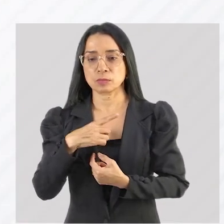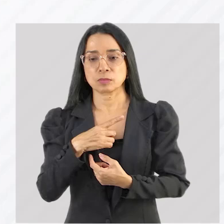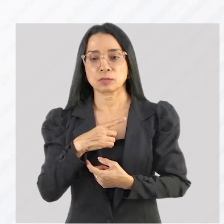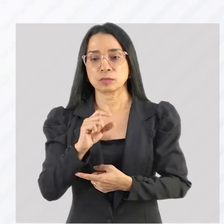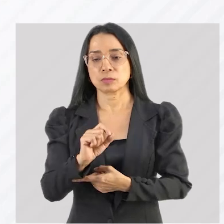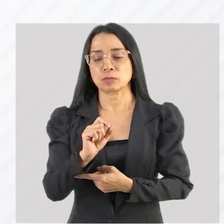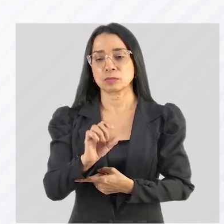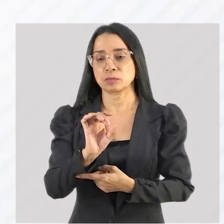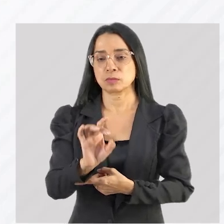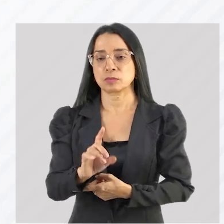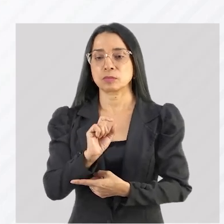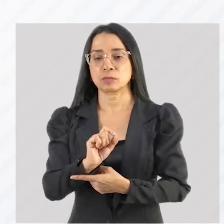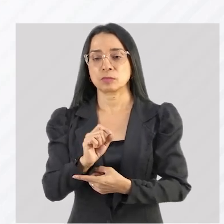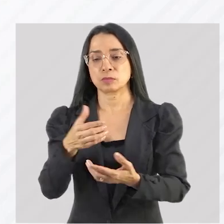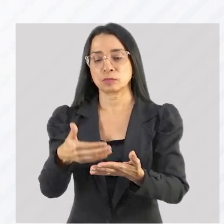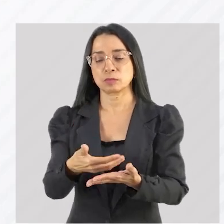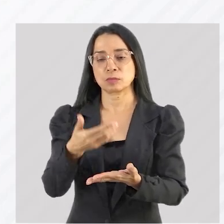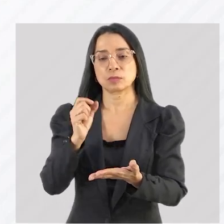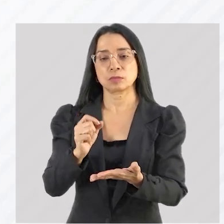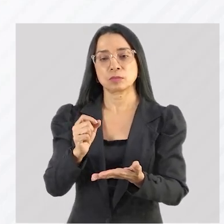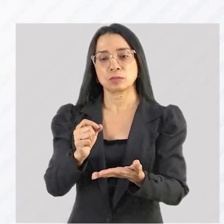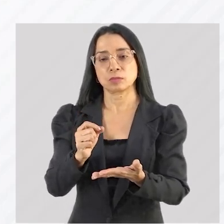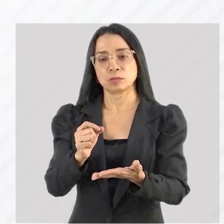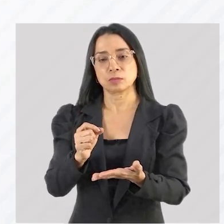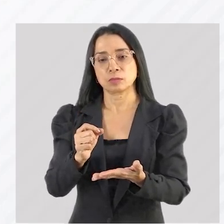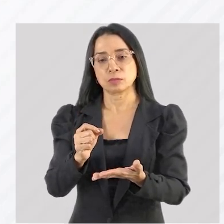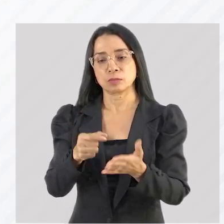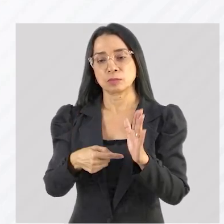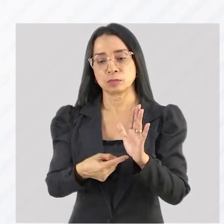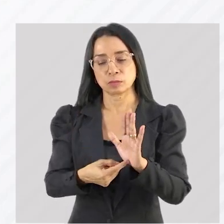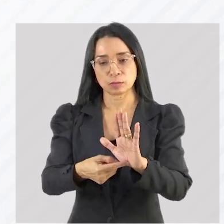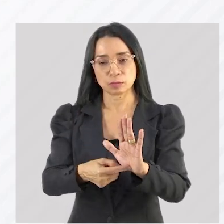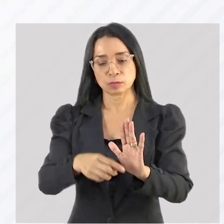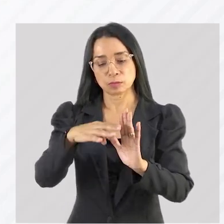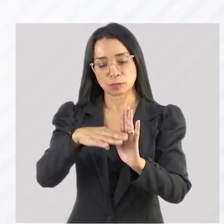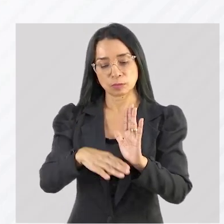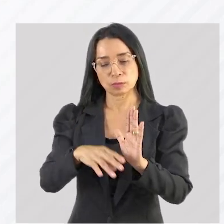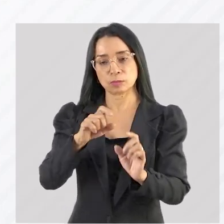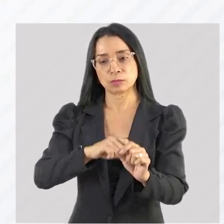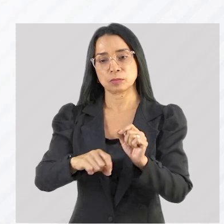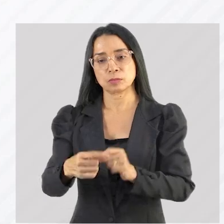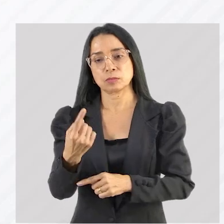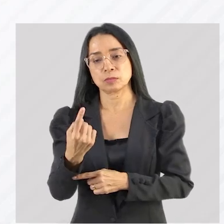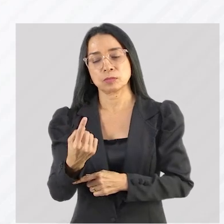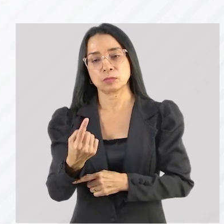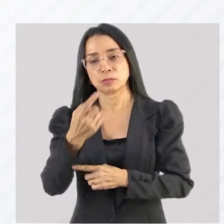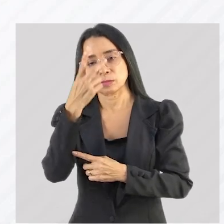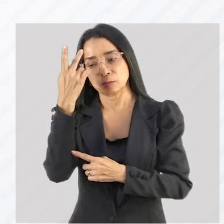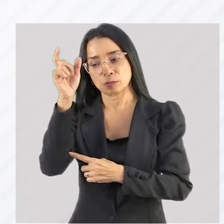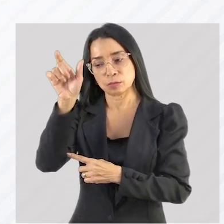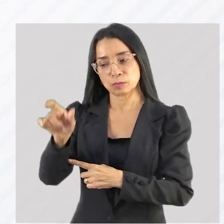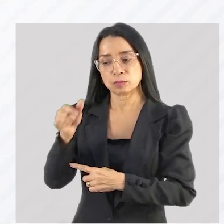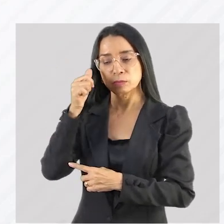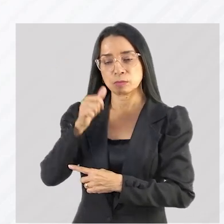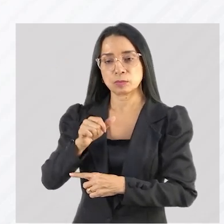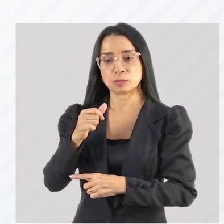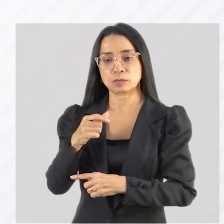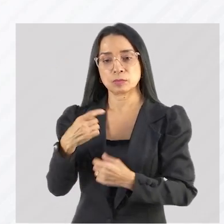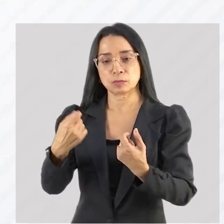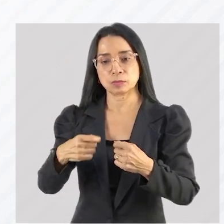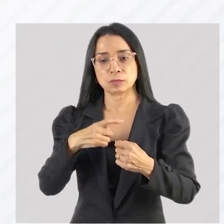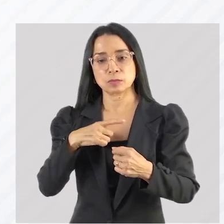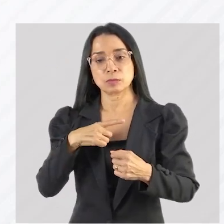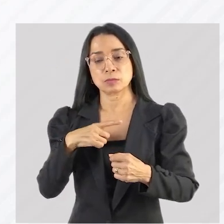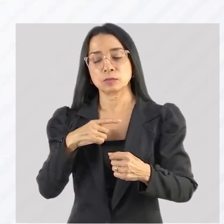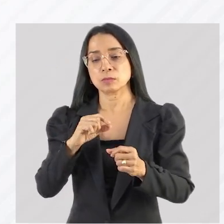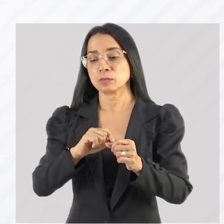Possuindo apenas a colher medida indicada na receita, uma dona de casa teve que fazer